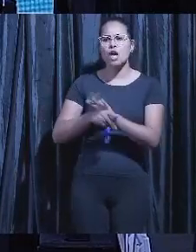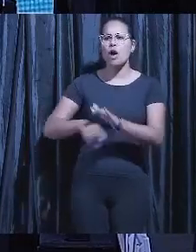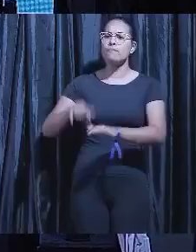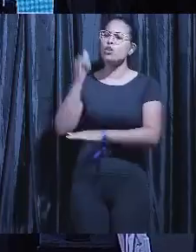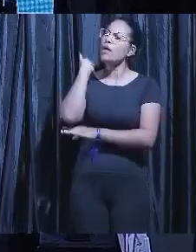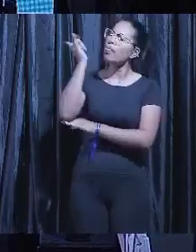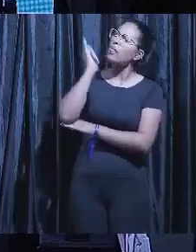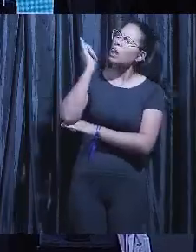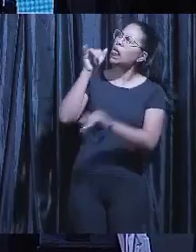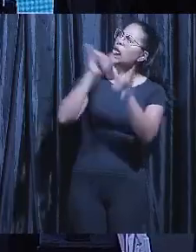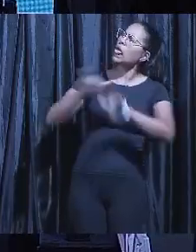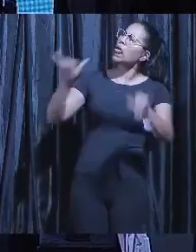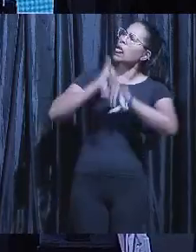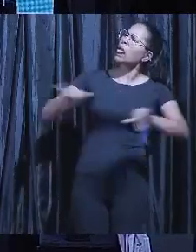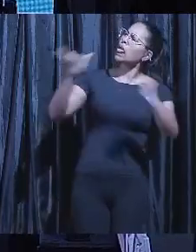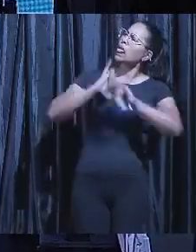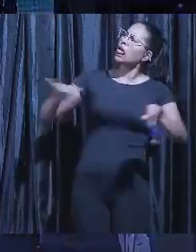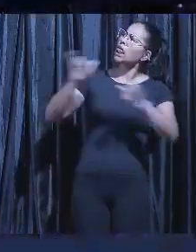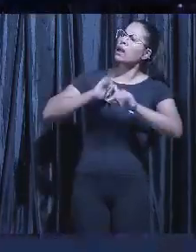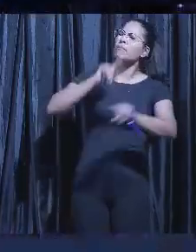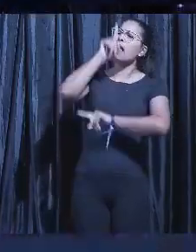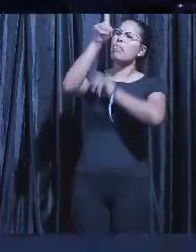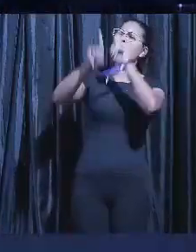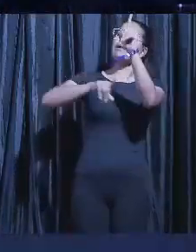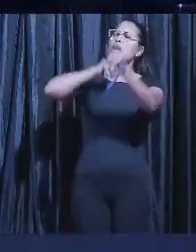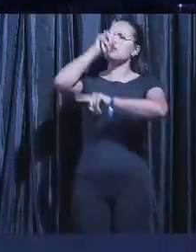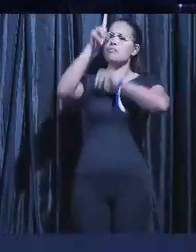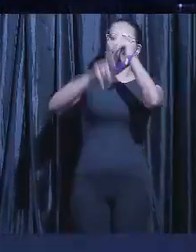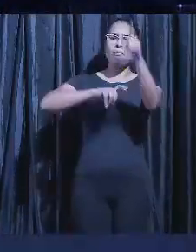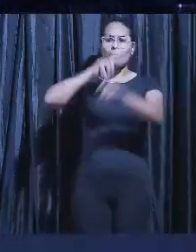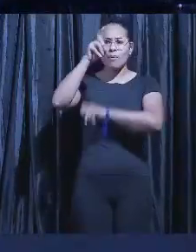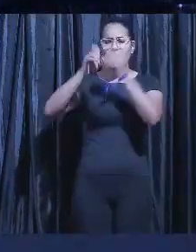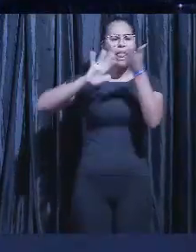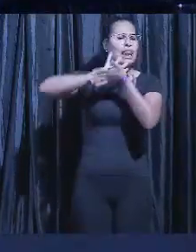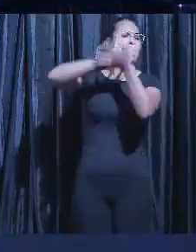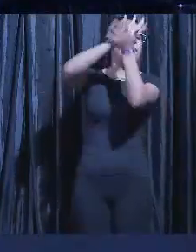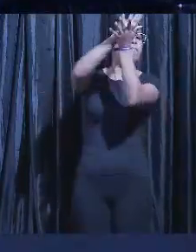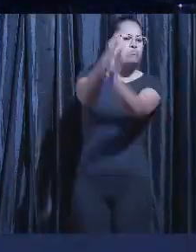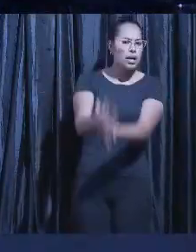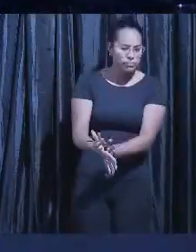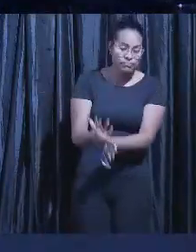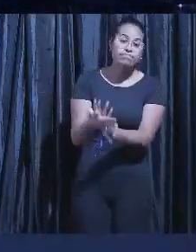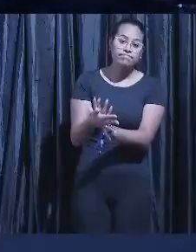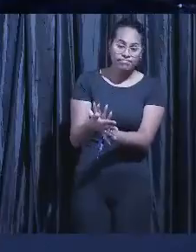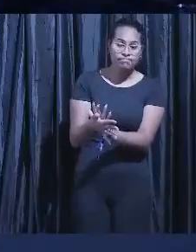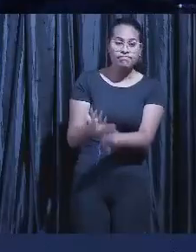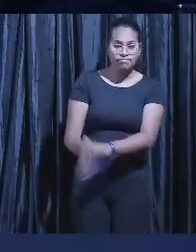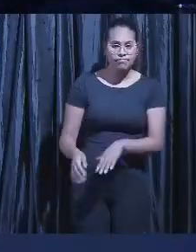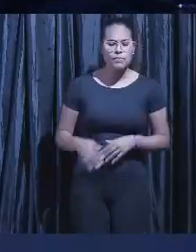ódio e o discurso negacionista de uma determinada parcela política, né?